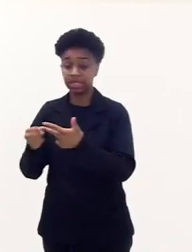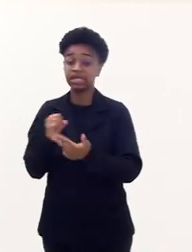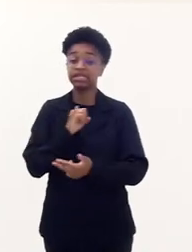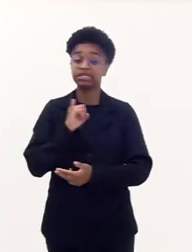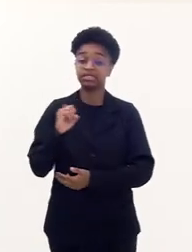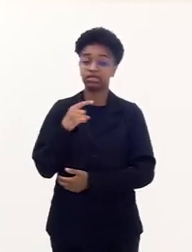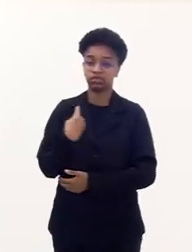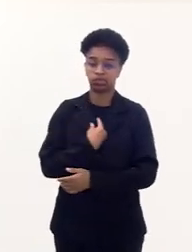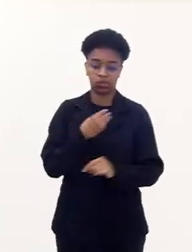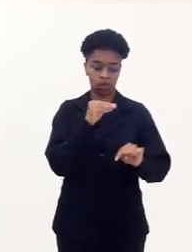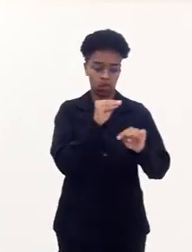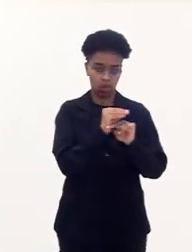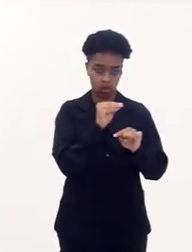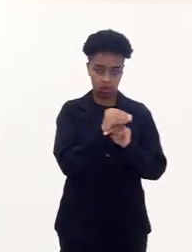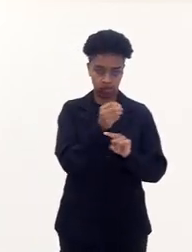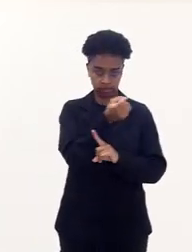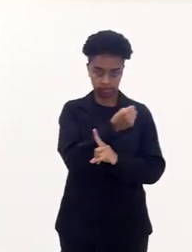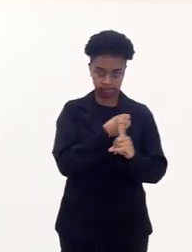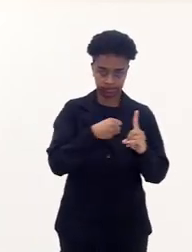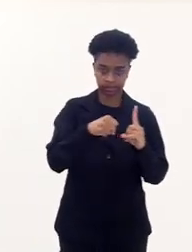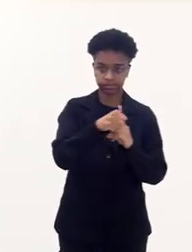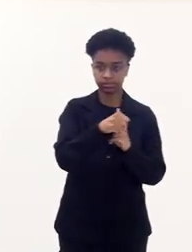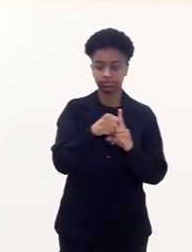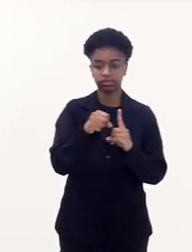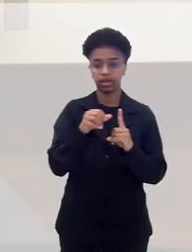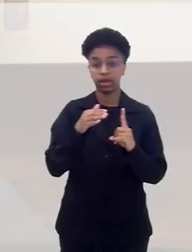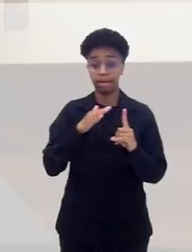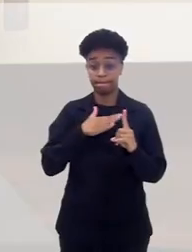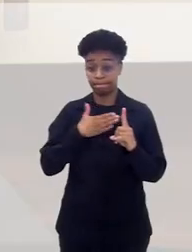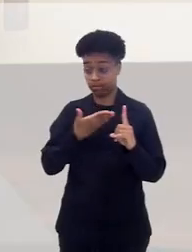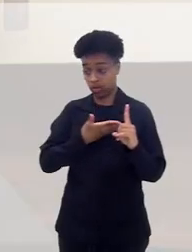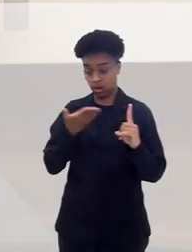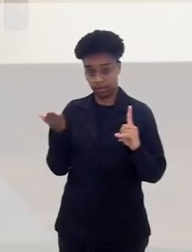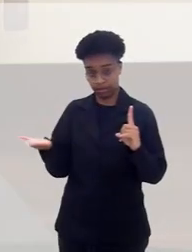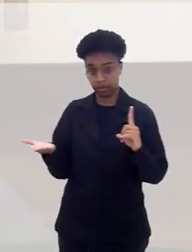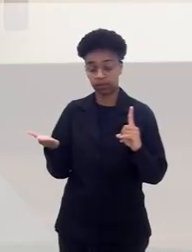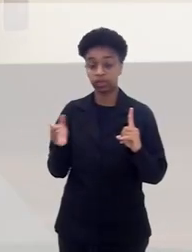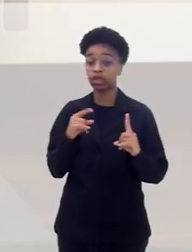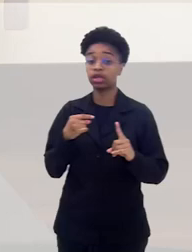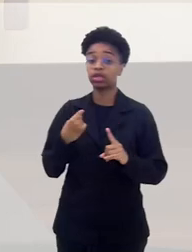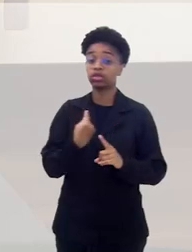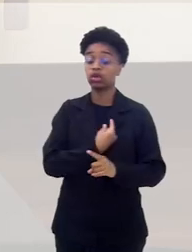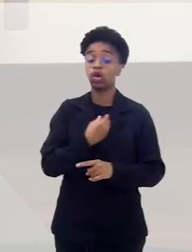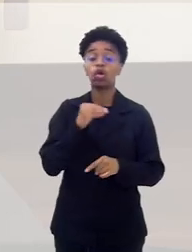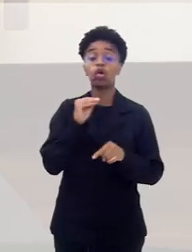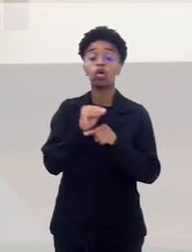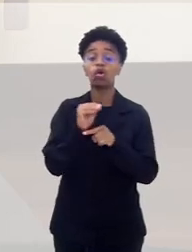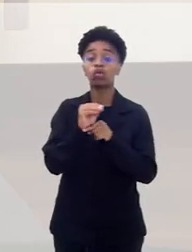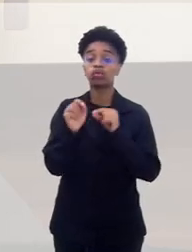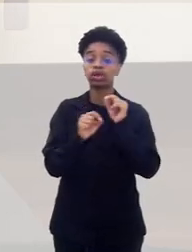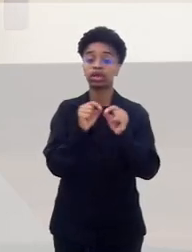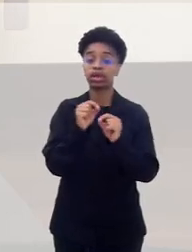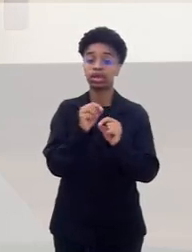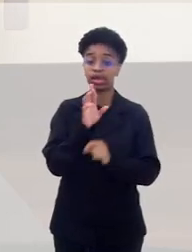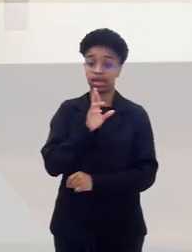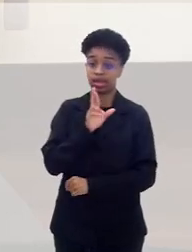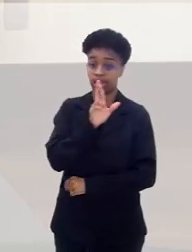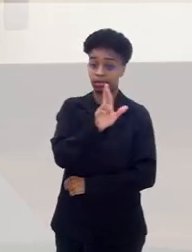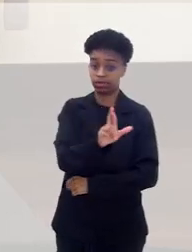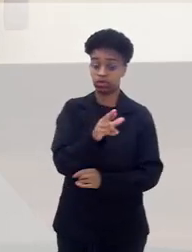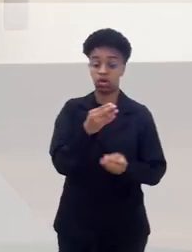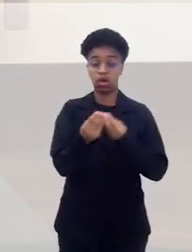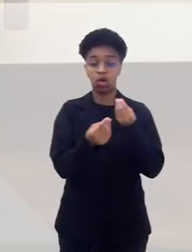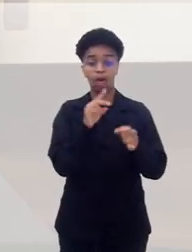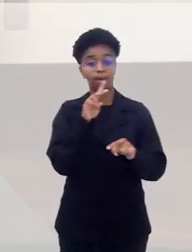cuida de sociedade Desembargador Ciro Darlan meu amigo Ciro a gente cuida é da sua representação na